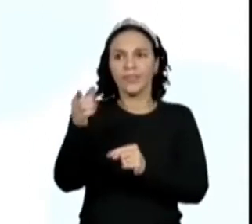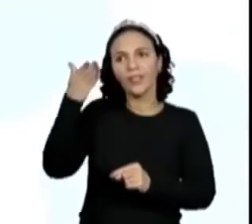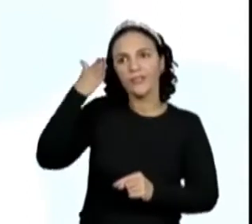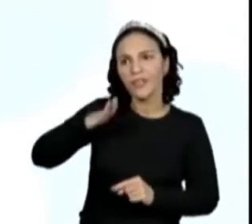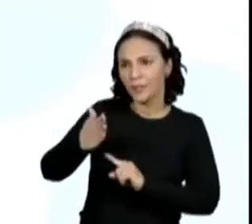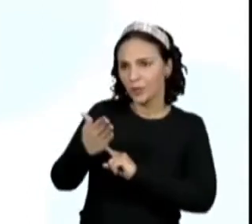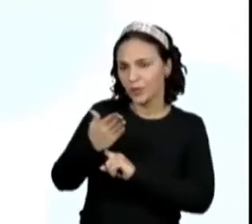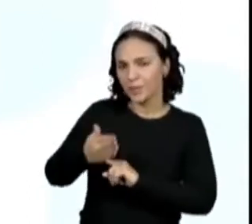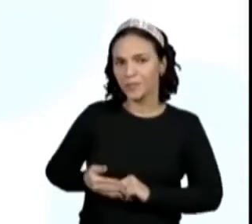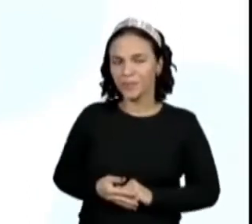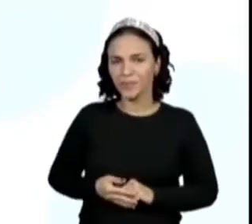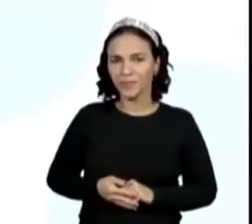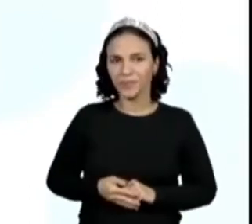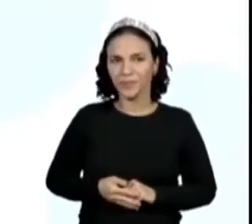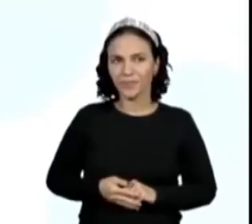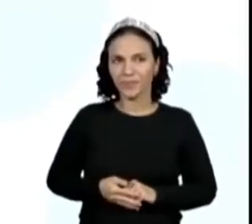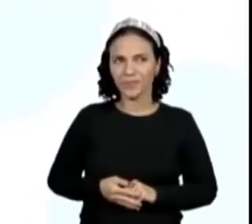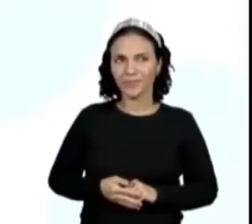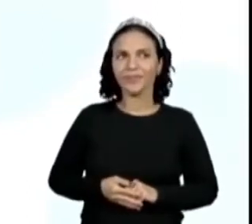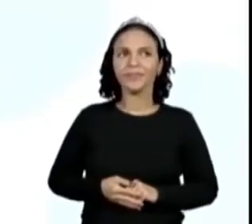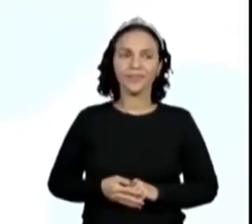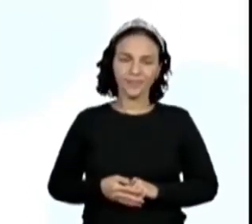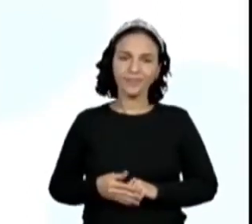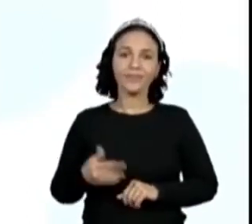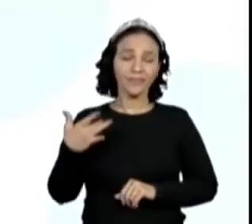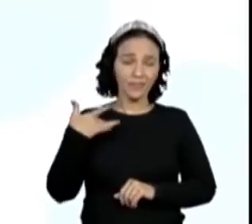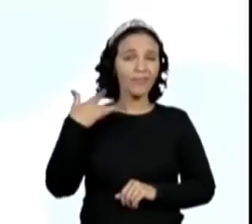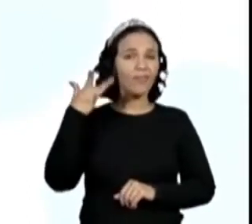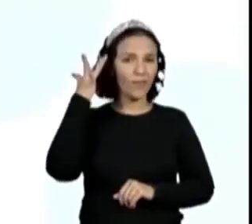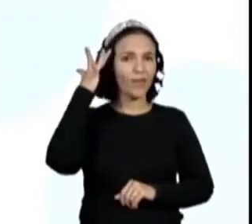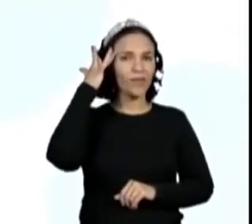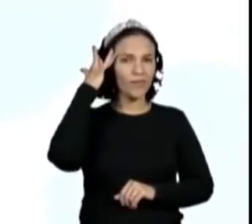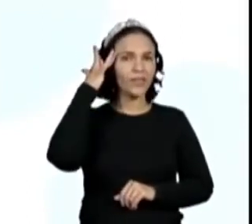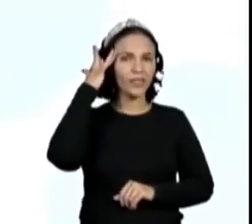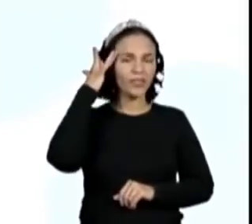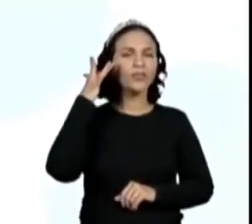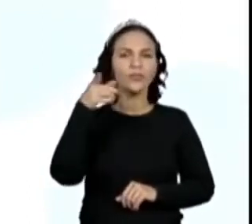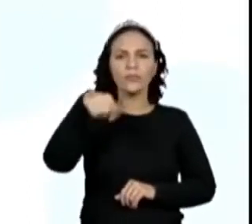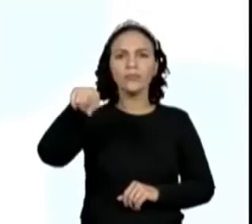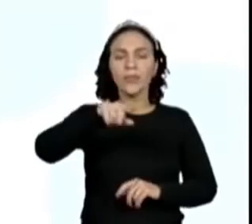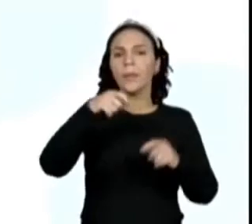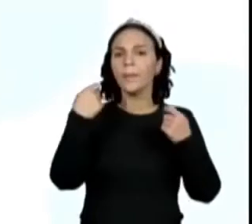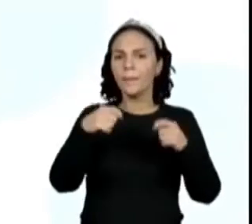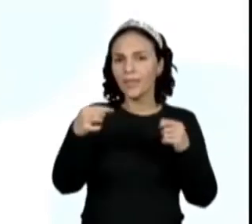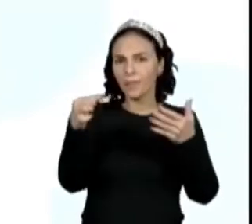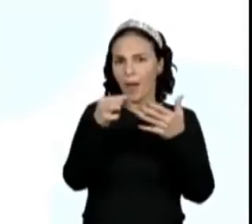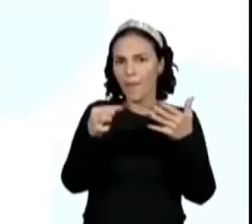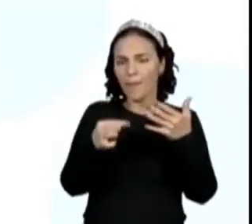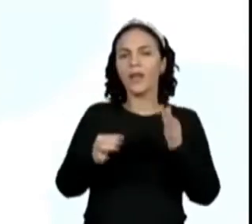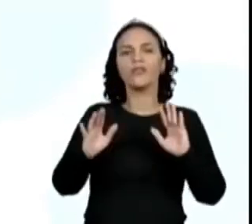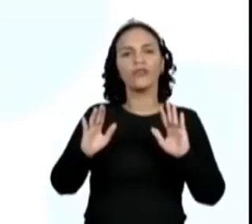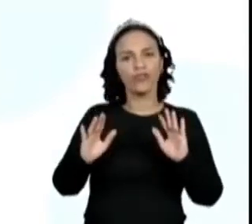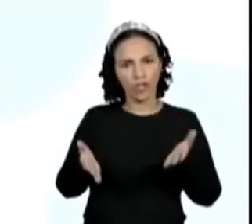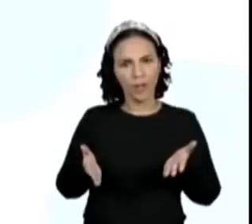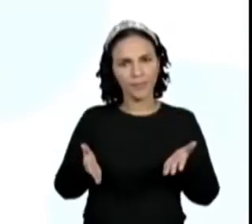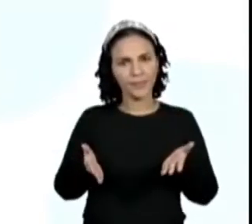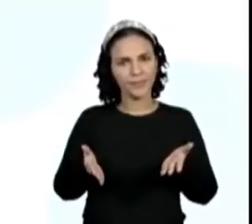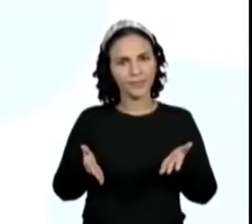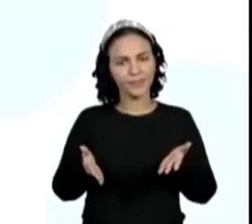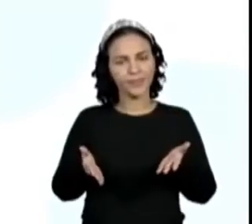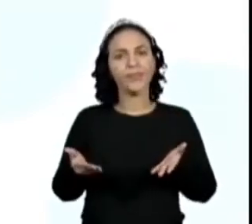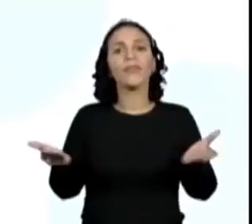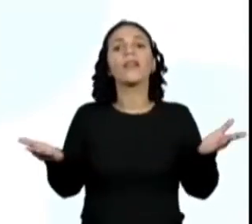agora. Tá, então eu vou pegar a ideia da professora Eu acho que a Cláudia. gente lembrou tudo que a gente precisava para fazer.